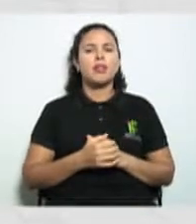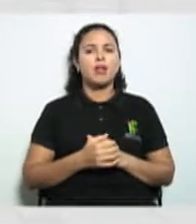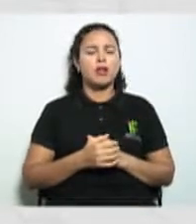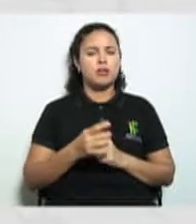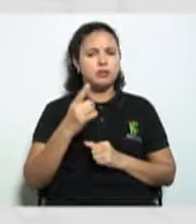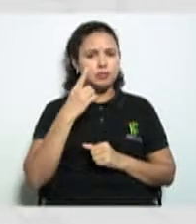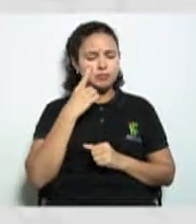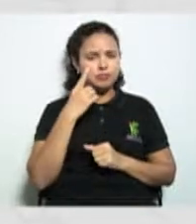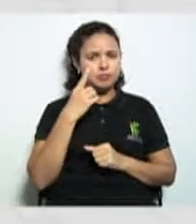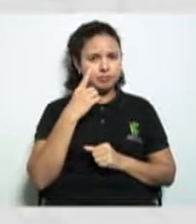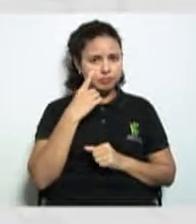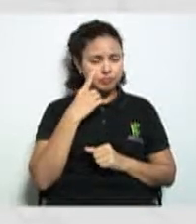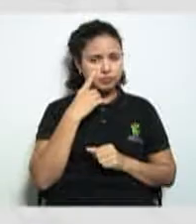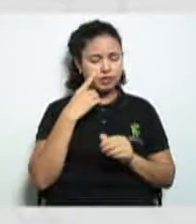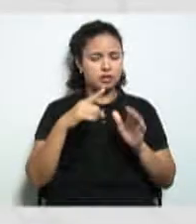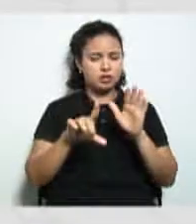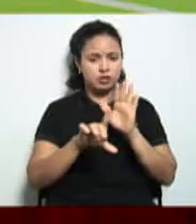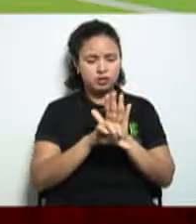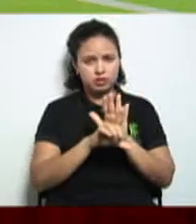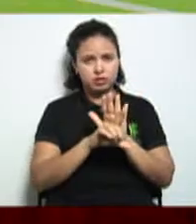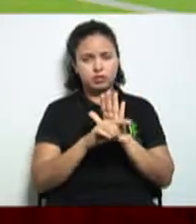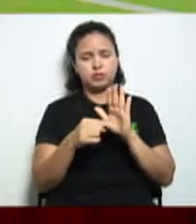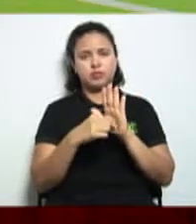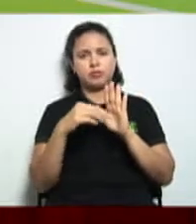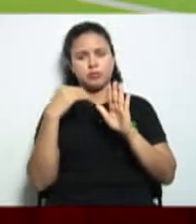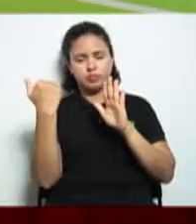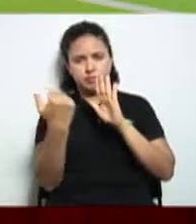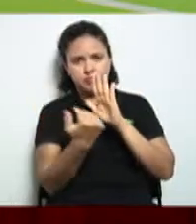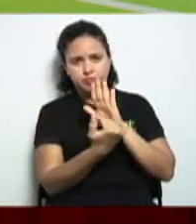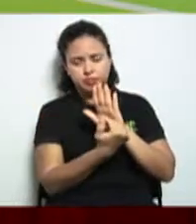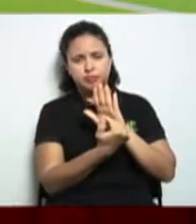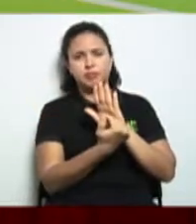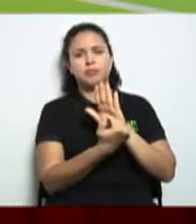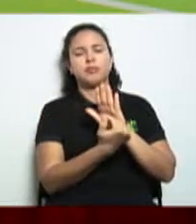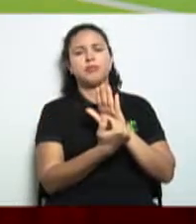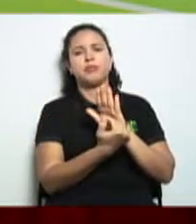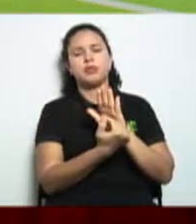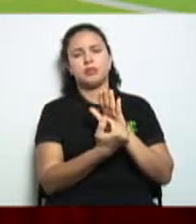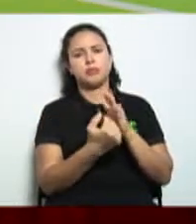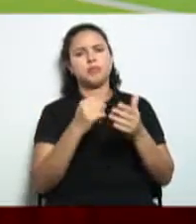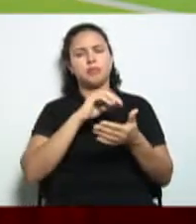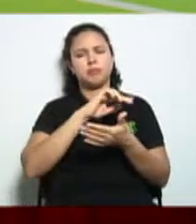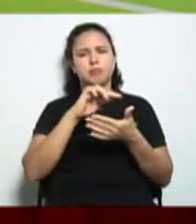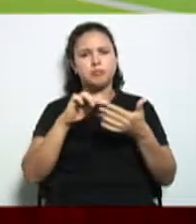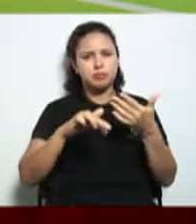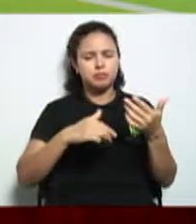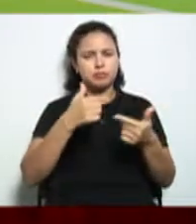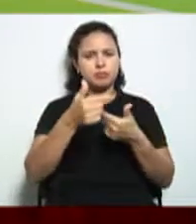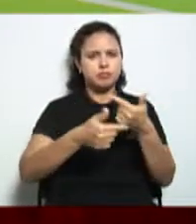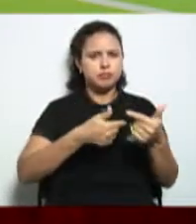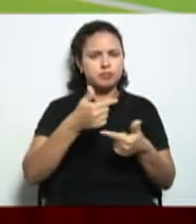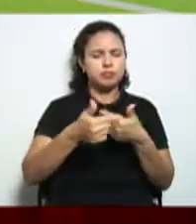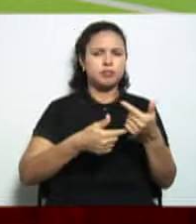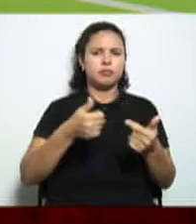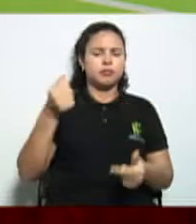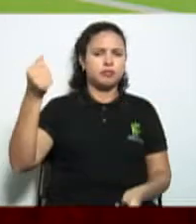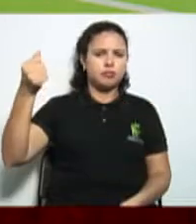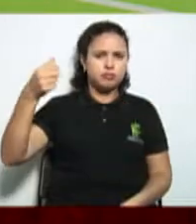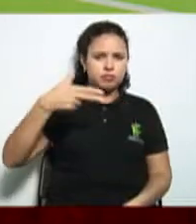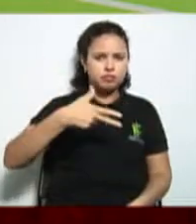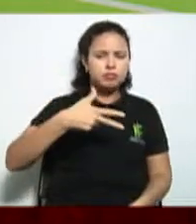observados os requisitos legais, não sendo devidos encargos sociais, trabalhistas e previdenciários. A